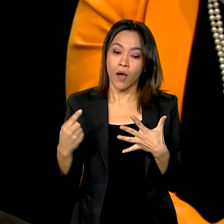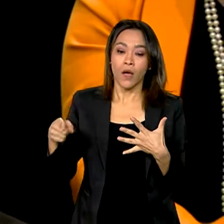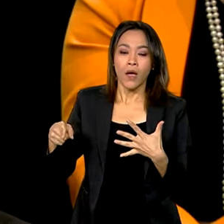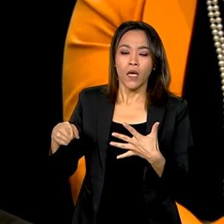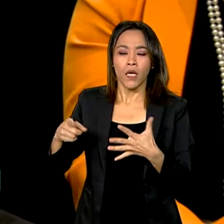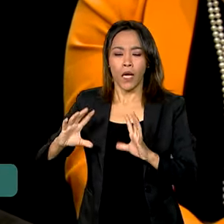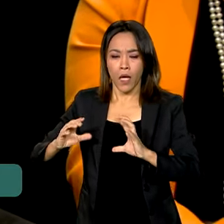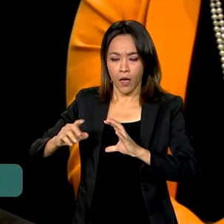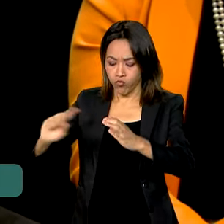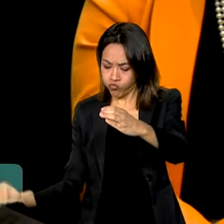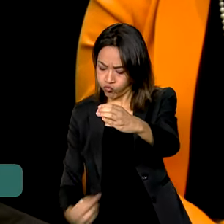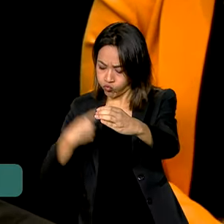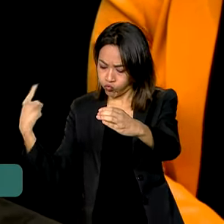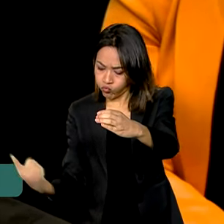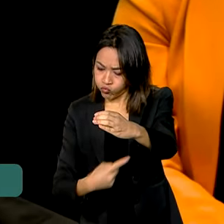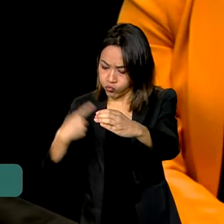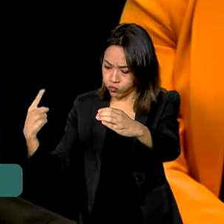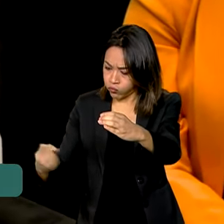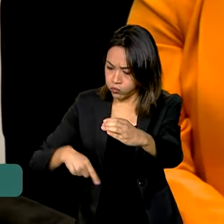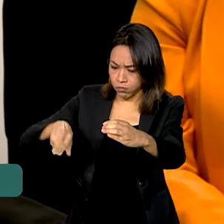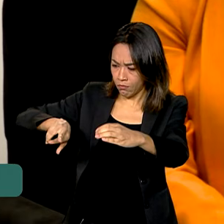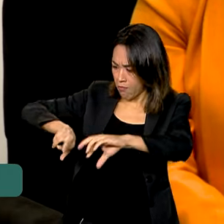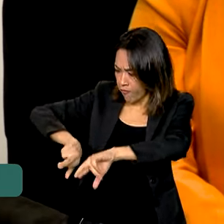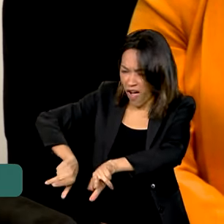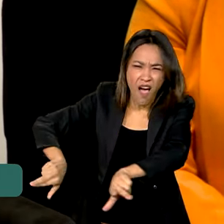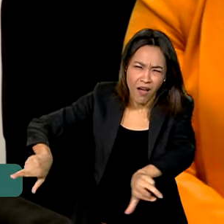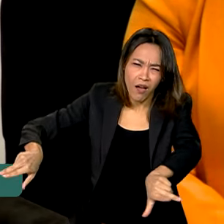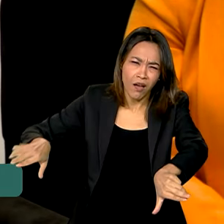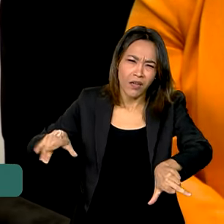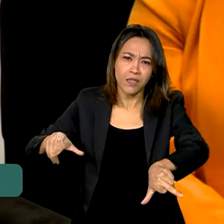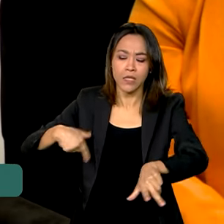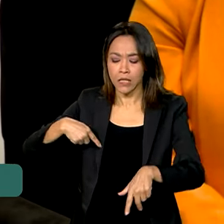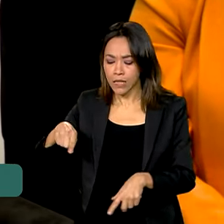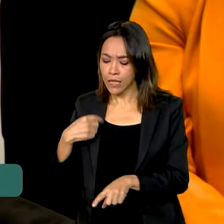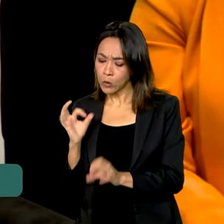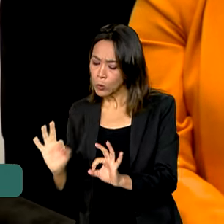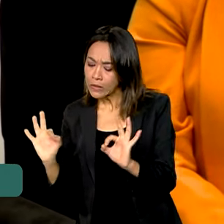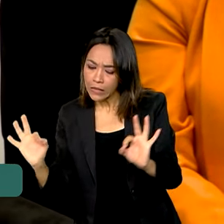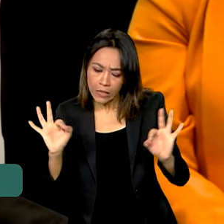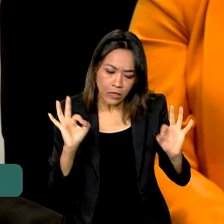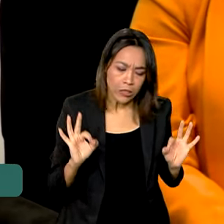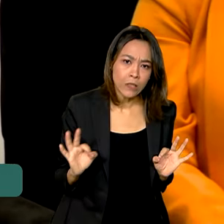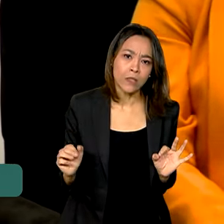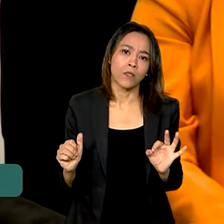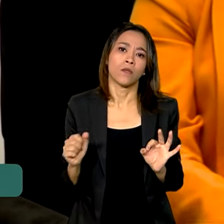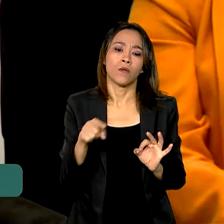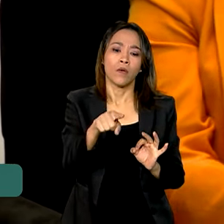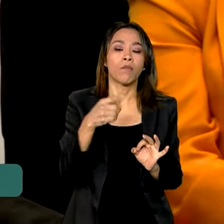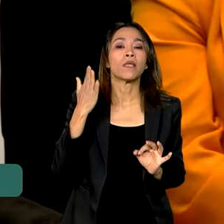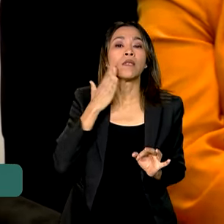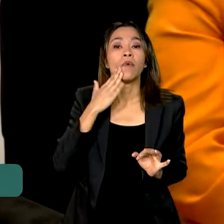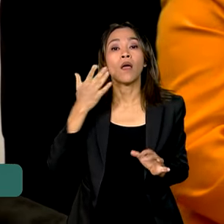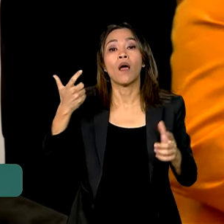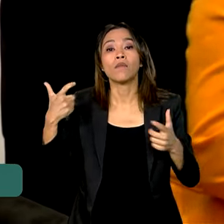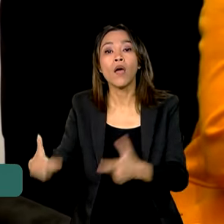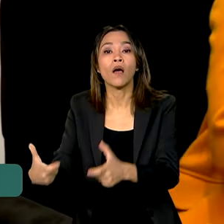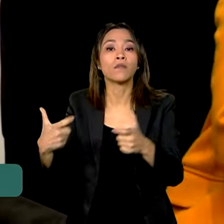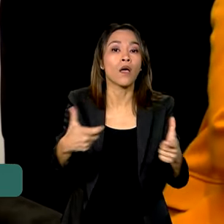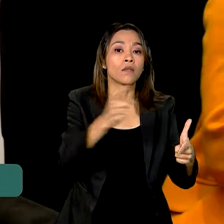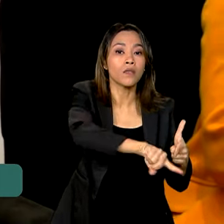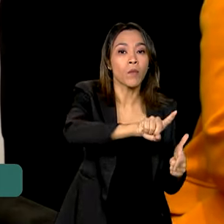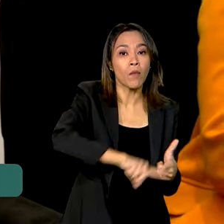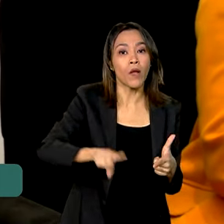mapeamento nos territórios de quais os problemas correlatos a